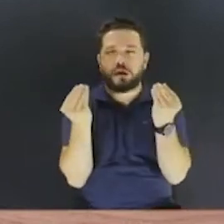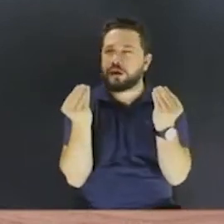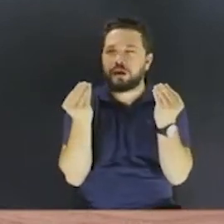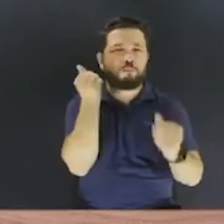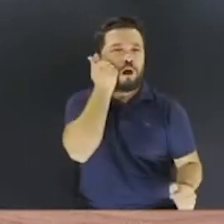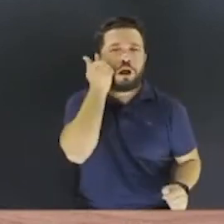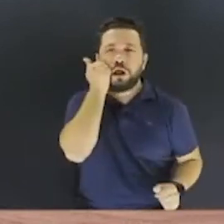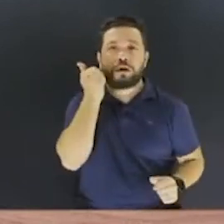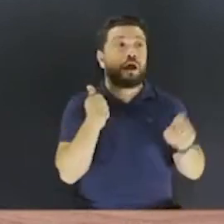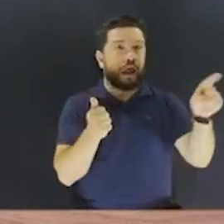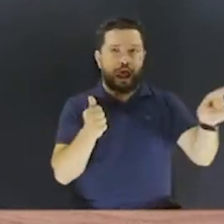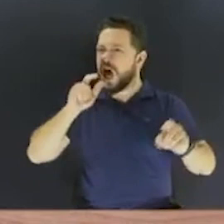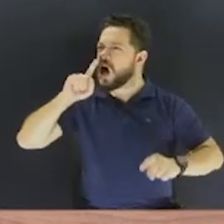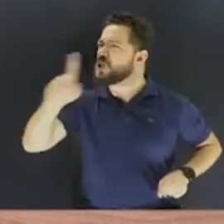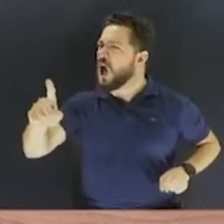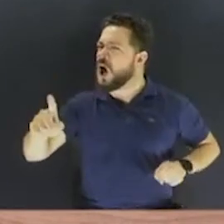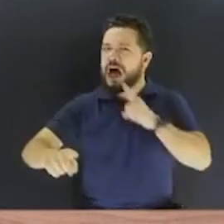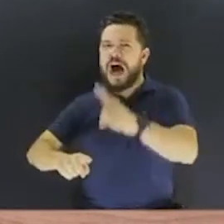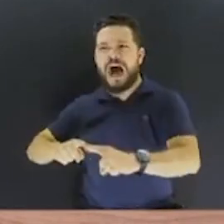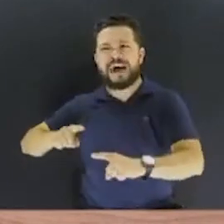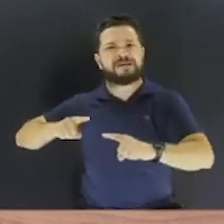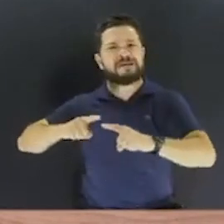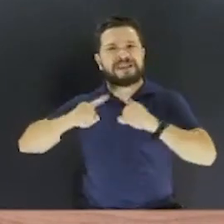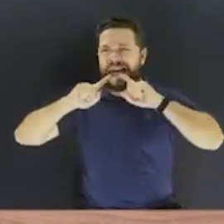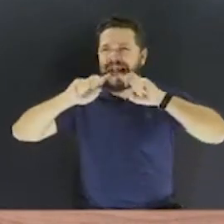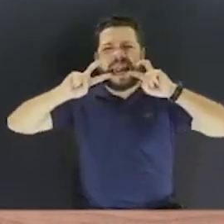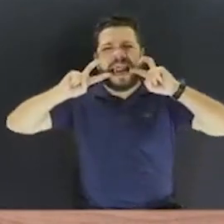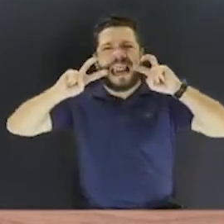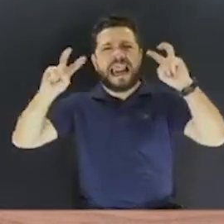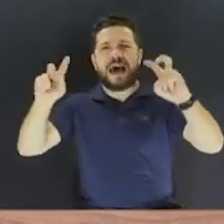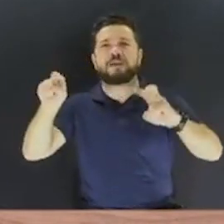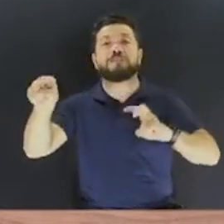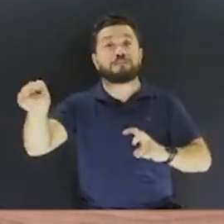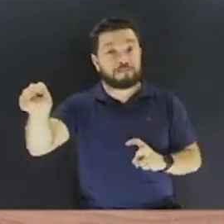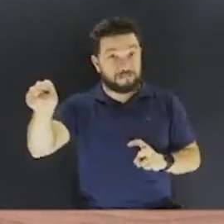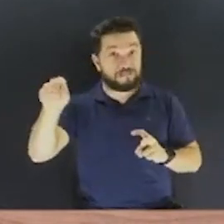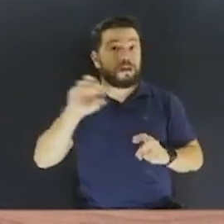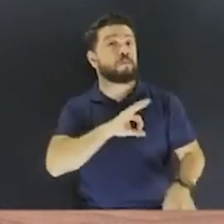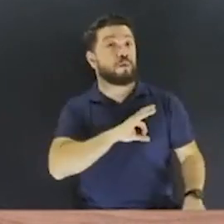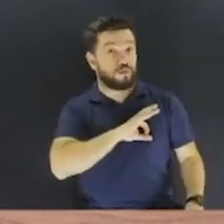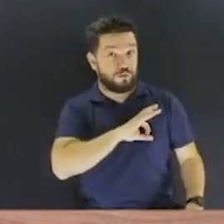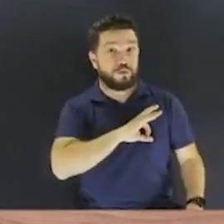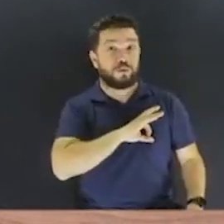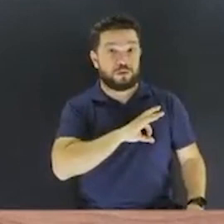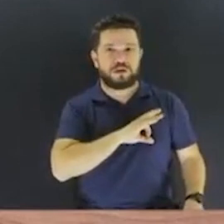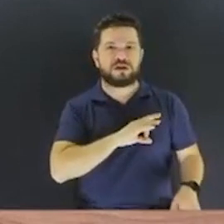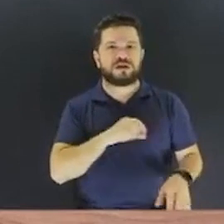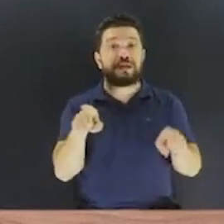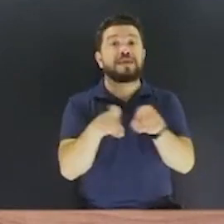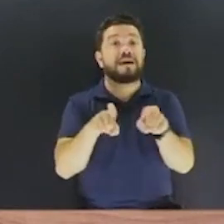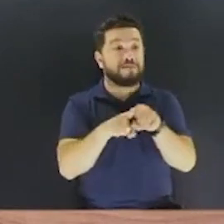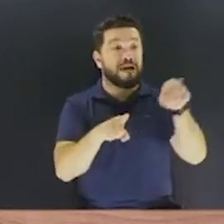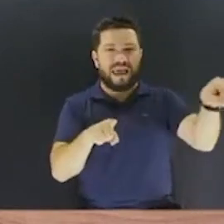os policiais calarem a boca fez dezenas de acusações e xingamentos contra os policiais chutou a a a